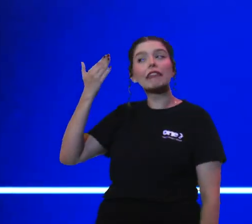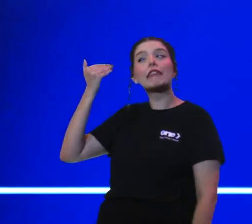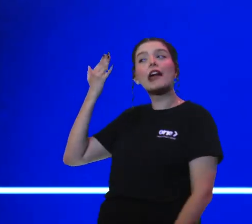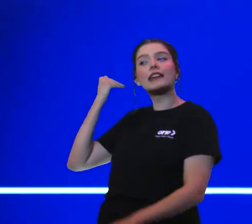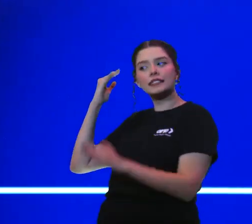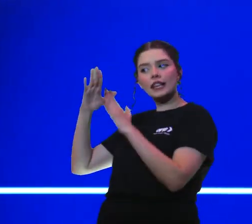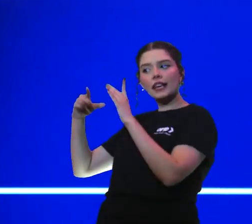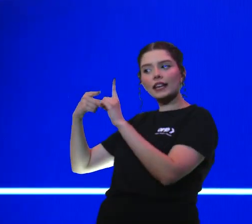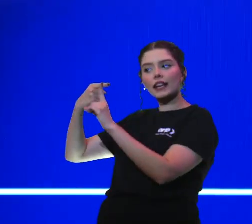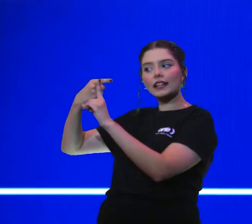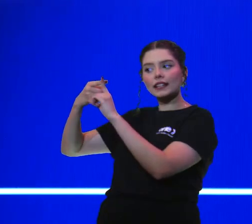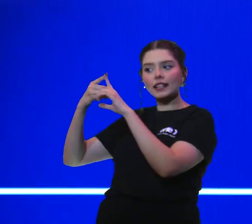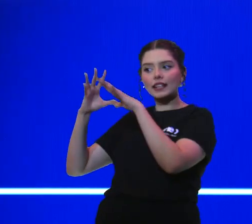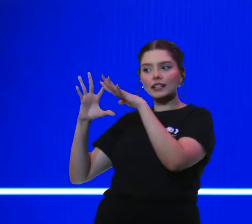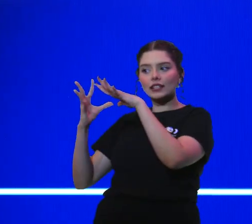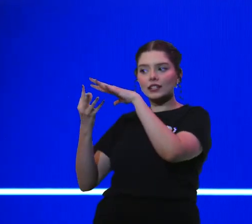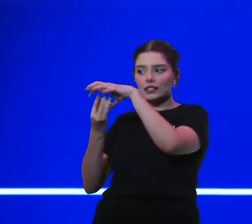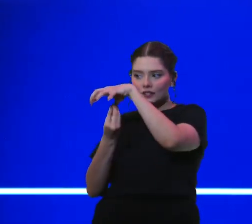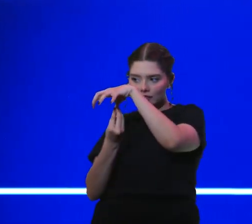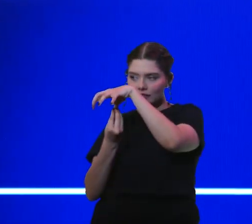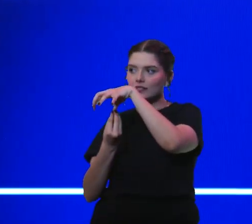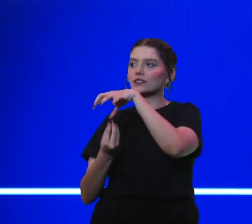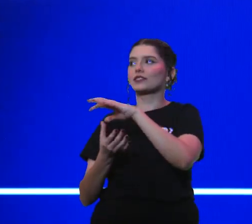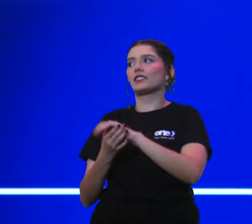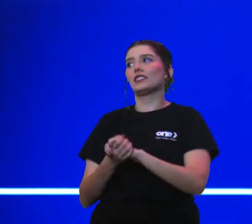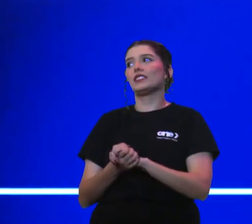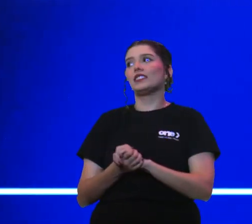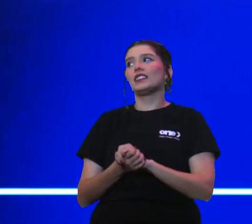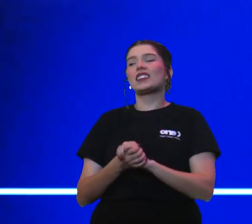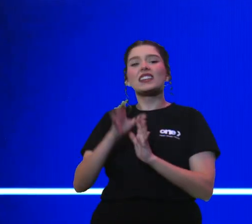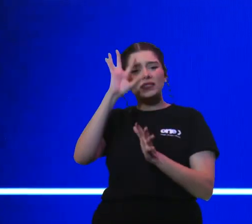estavam ficando cada vez mais mornos espiritualmente,